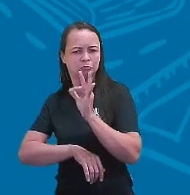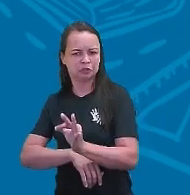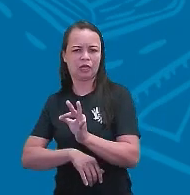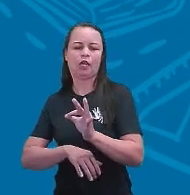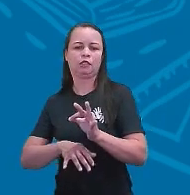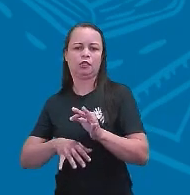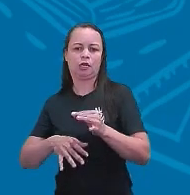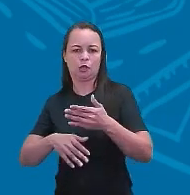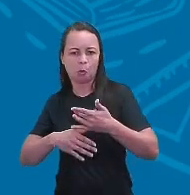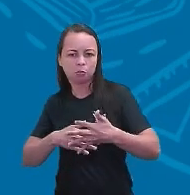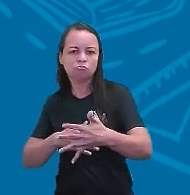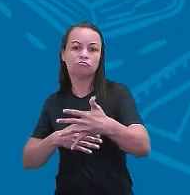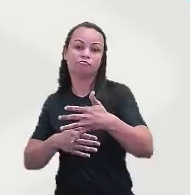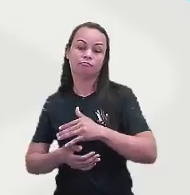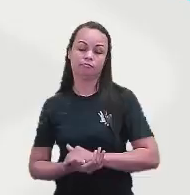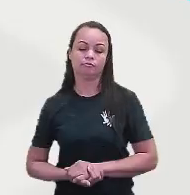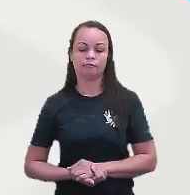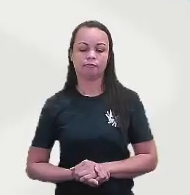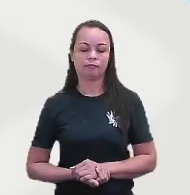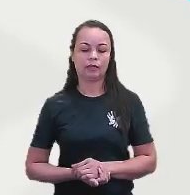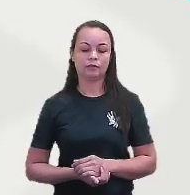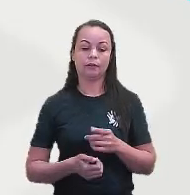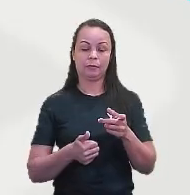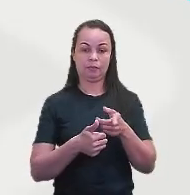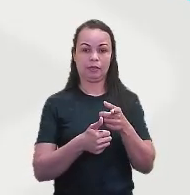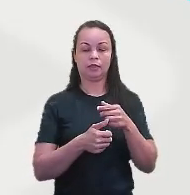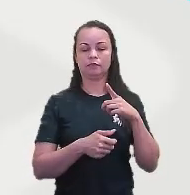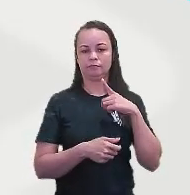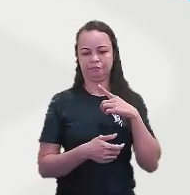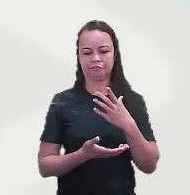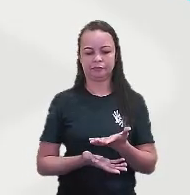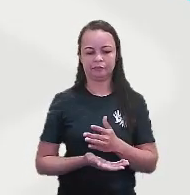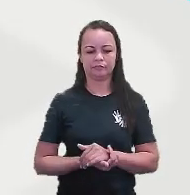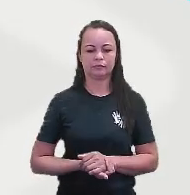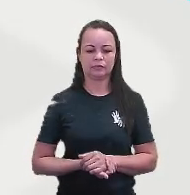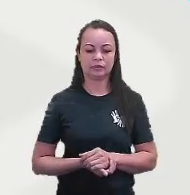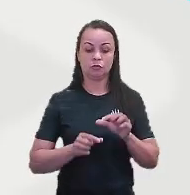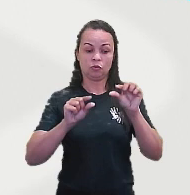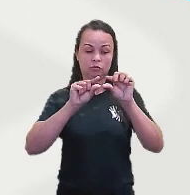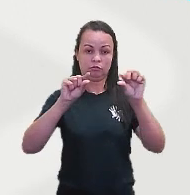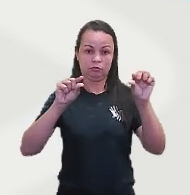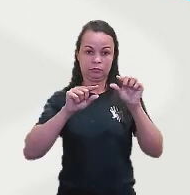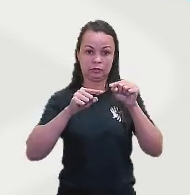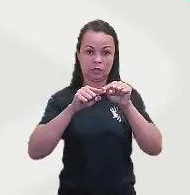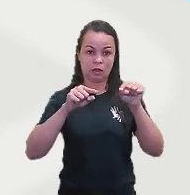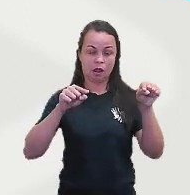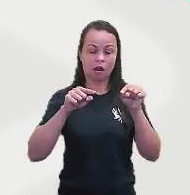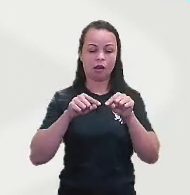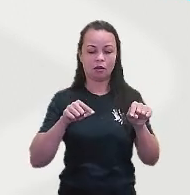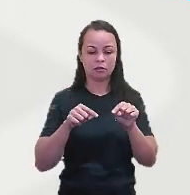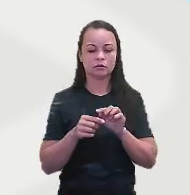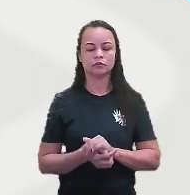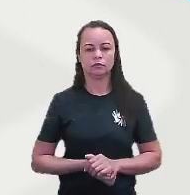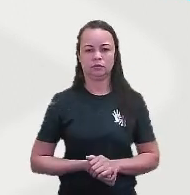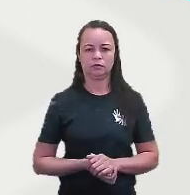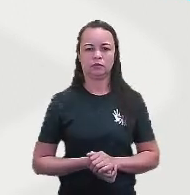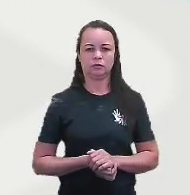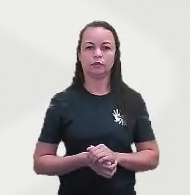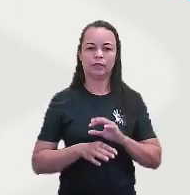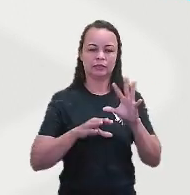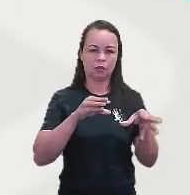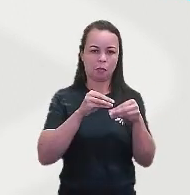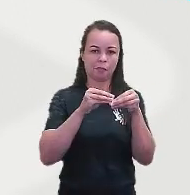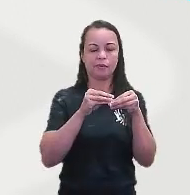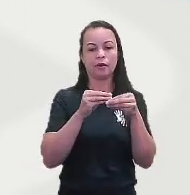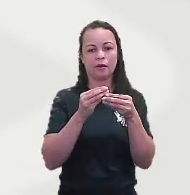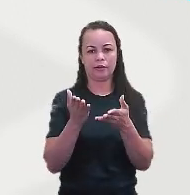lá. Na primeira questão temos assim, ó, 2 lacunas ali para ser completas. Já.